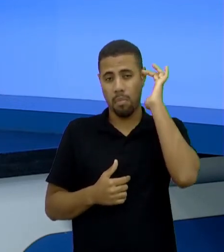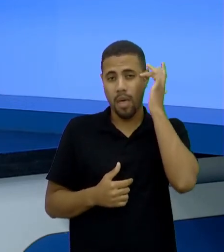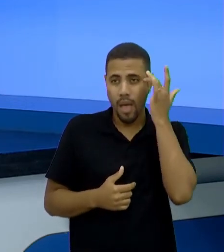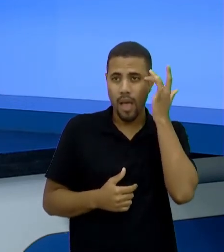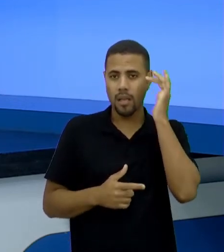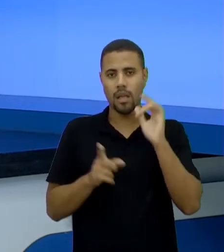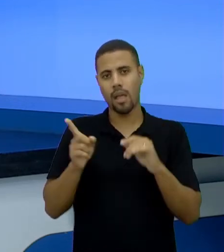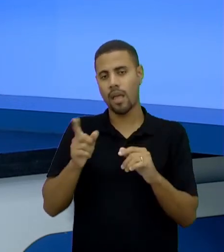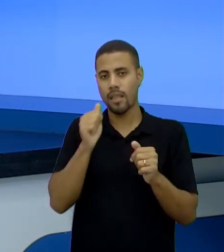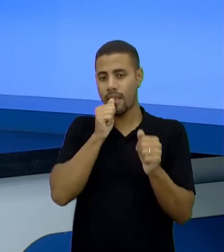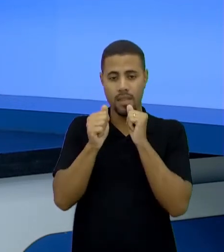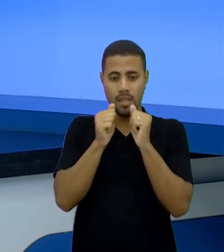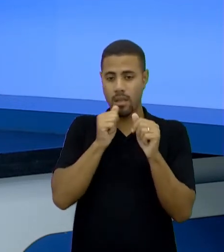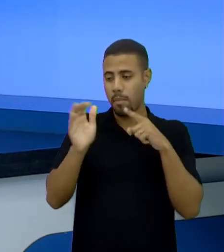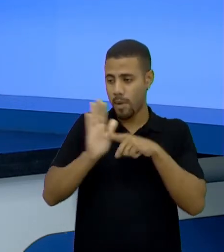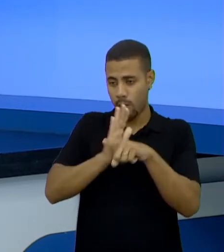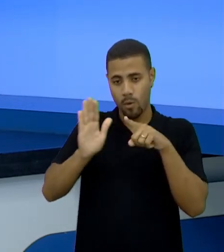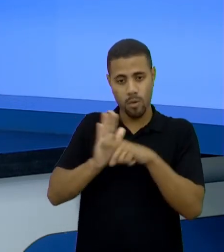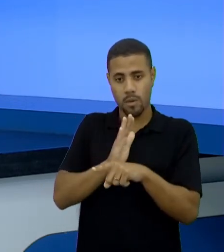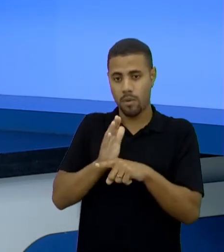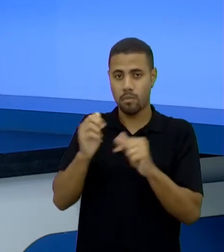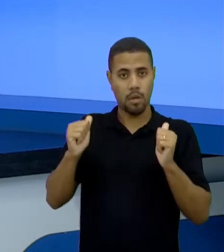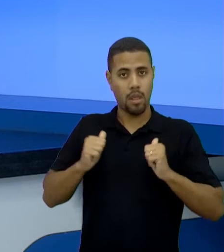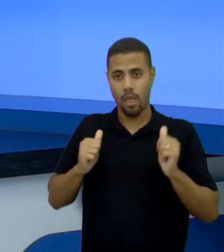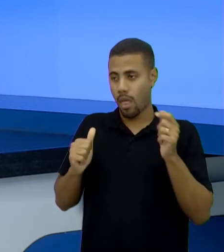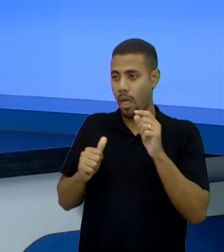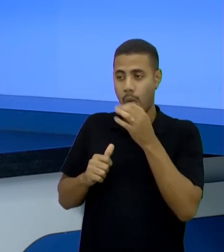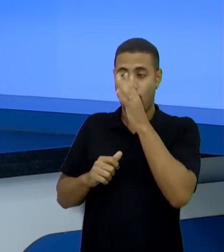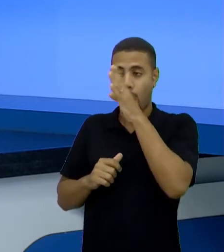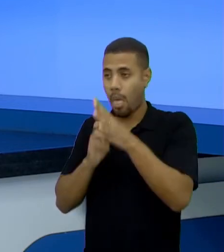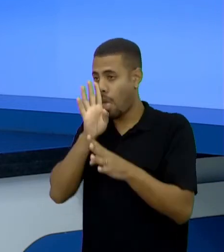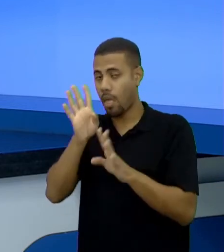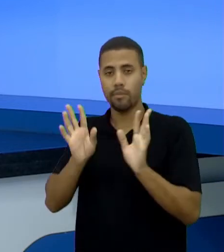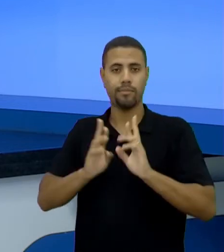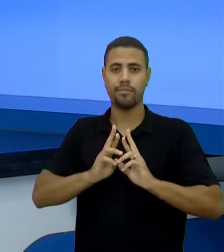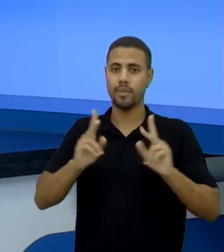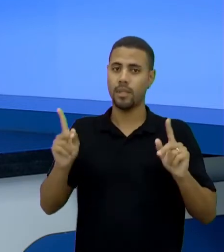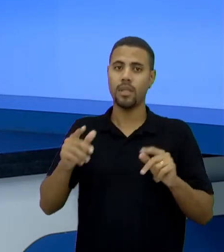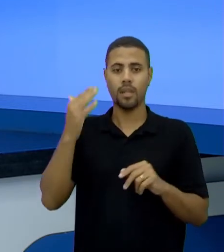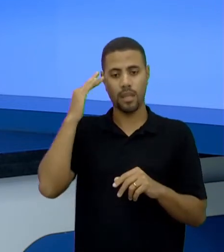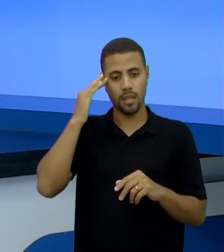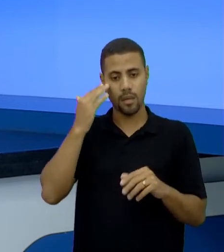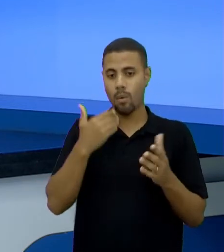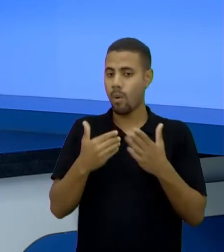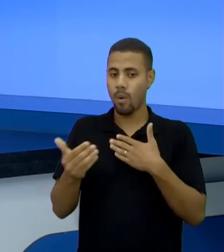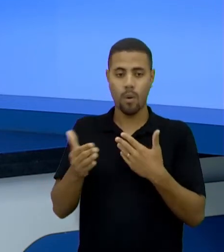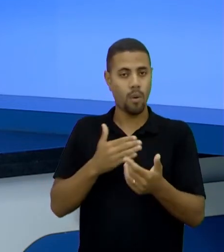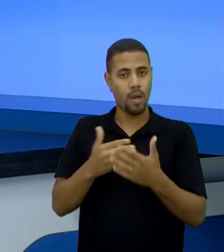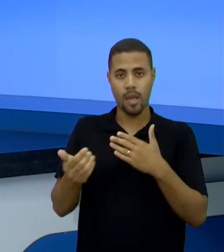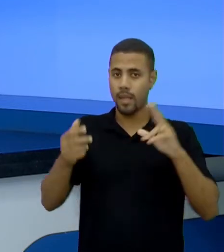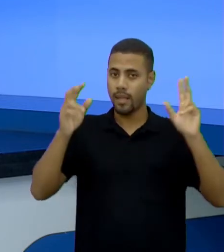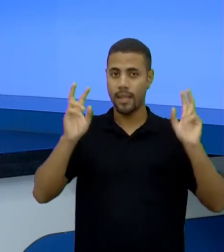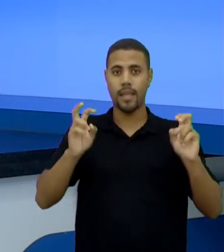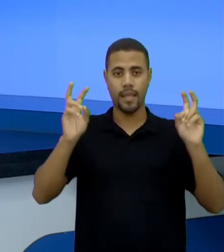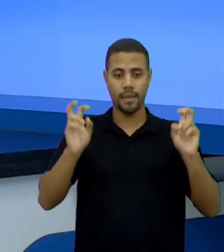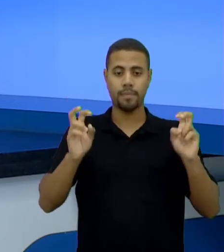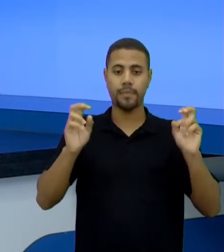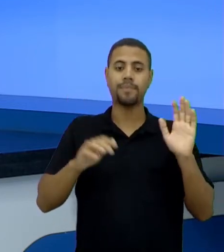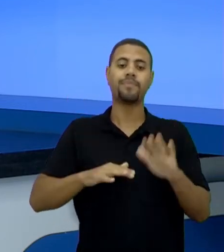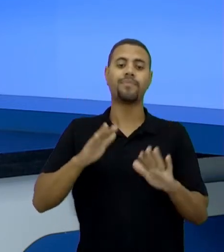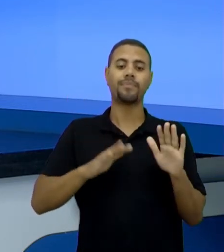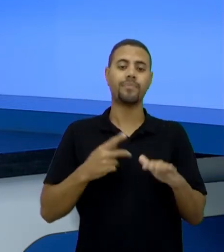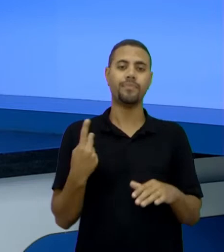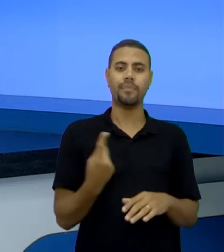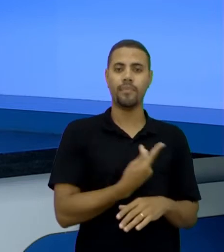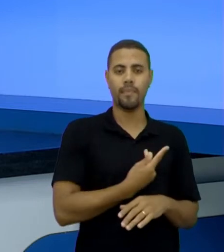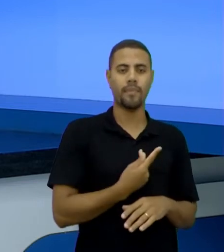lá como entrevistador. Né? E acho que isso é legal também eles entenderem, né? Qualquer que seja o tema, quando a gente se